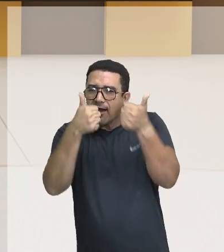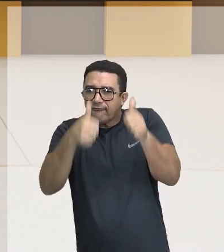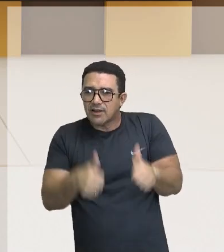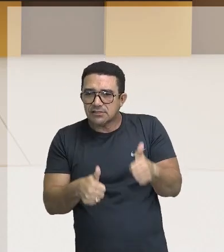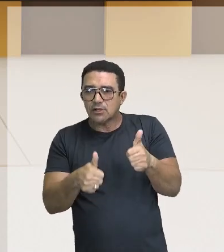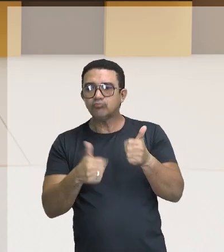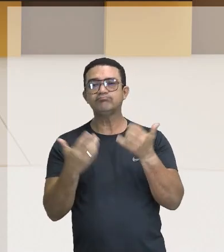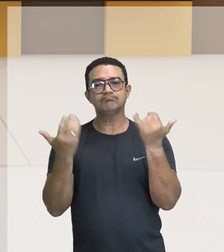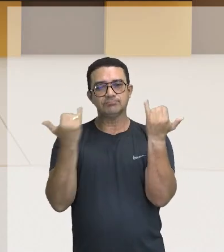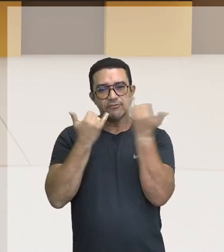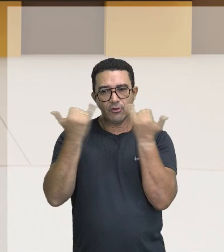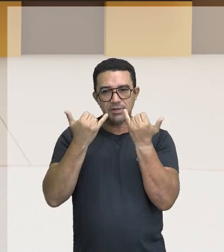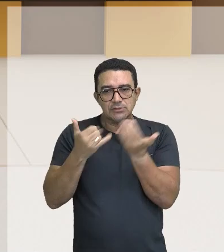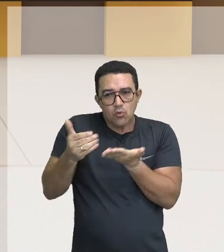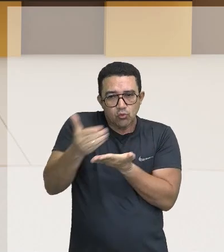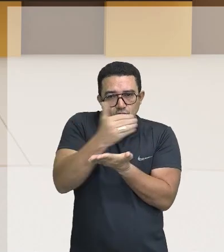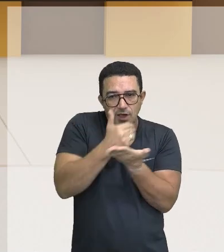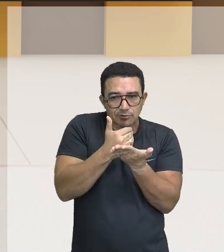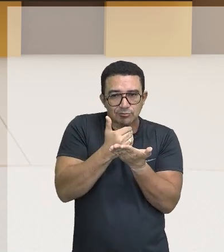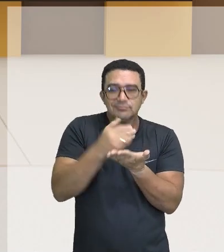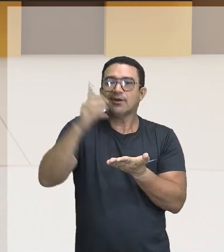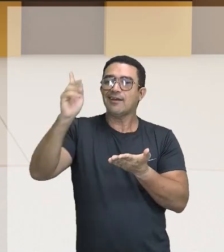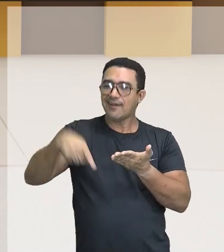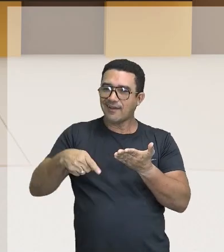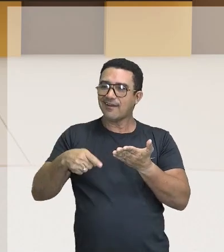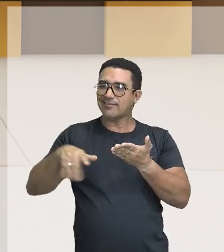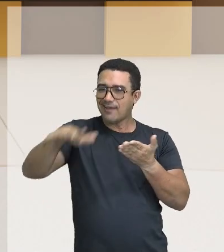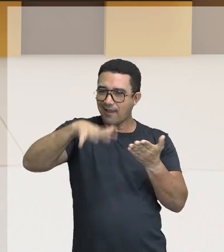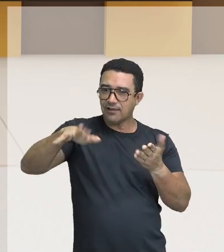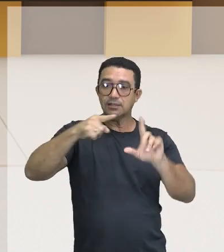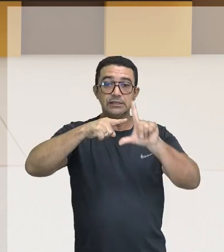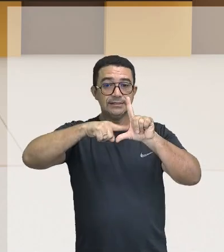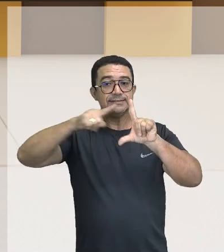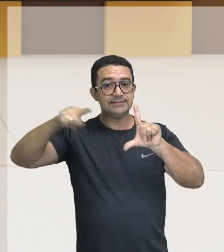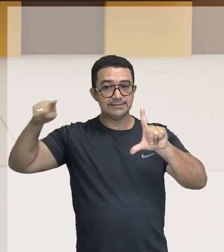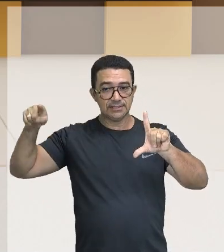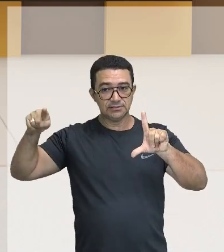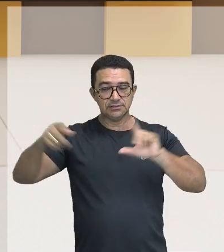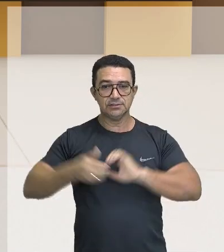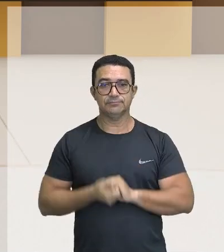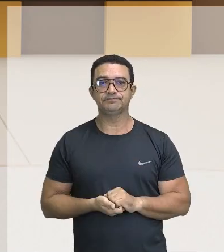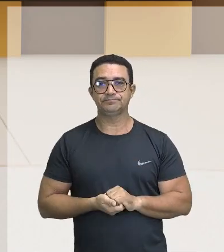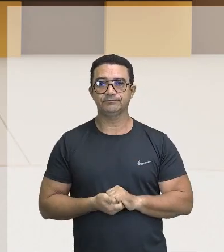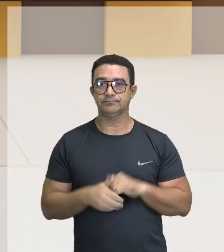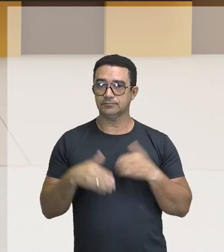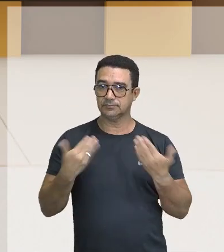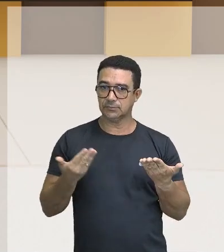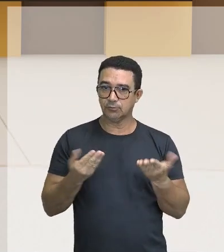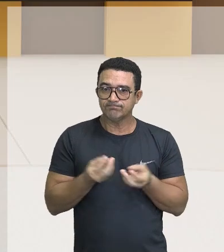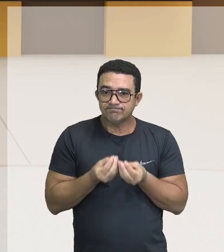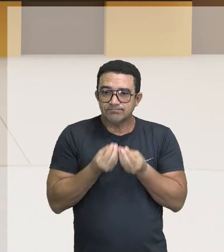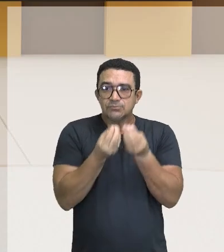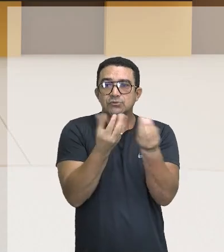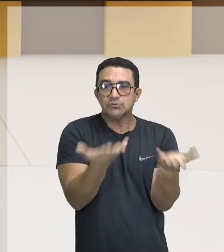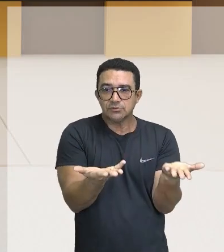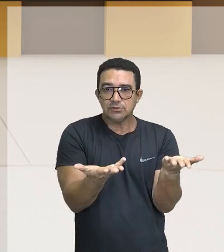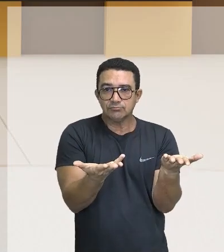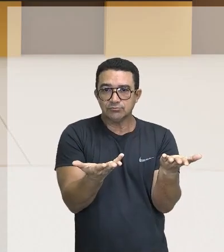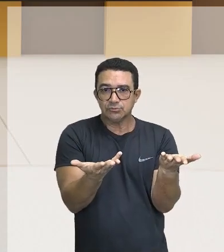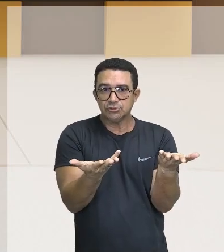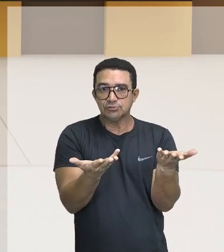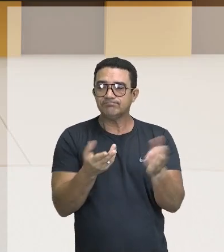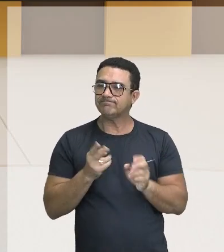Então, entra nessa parte a estatística, não é, professora Manuela? Então, estamos falando aí de distribuição de